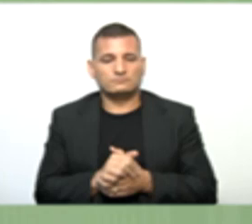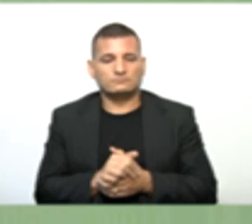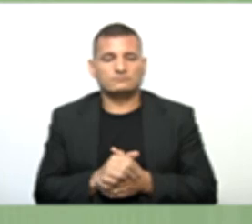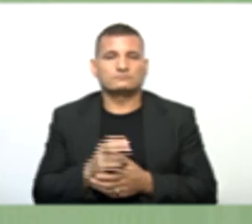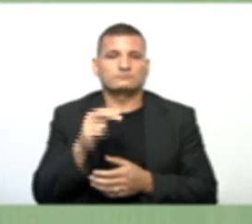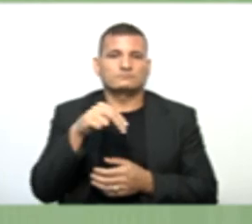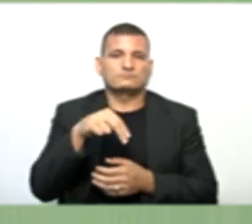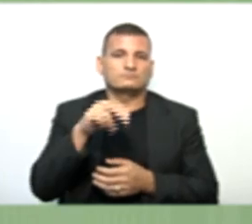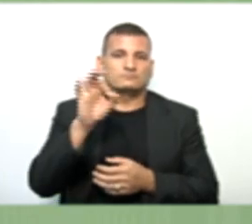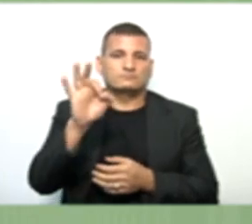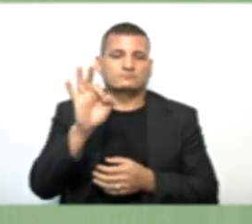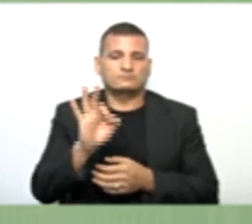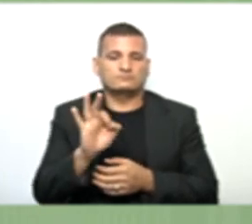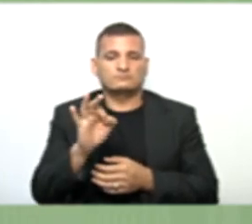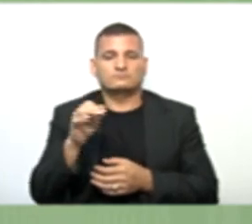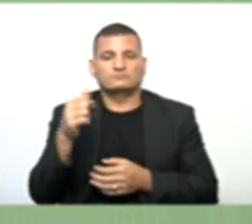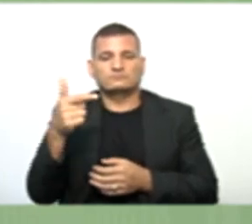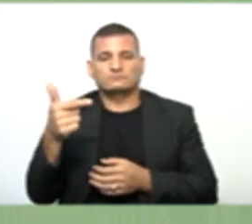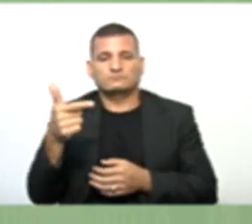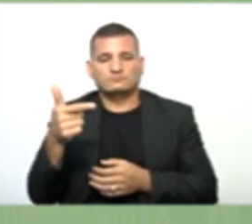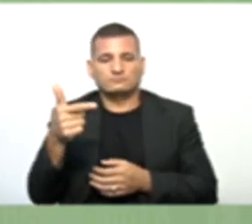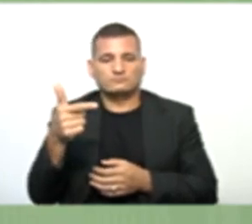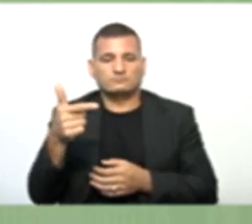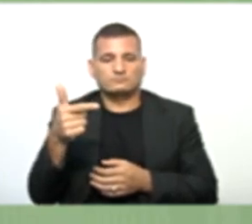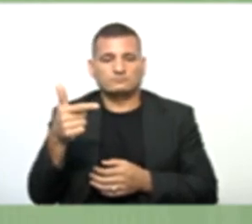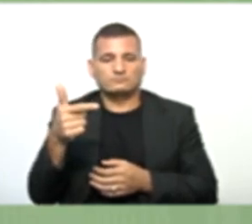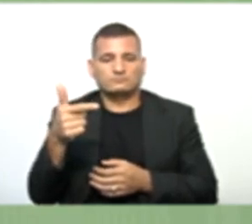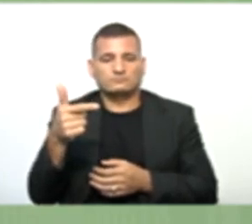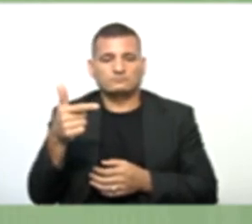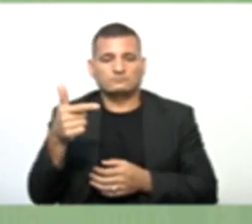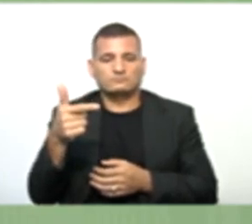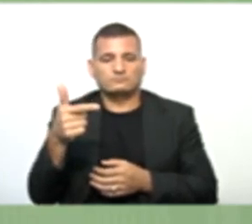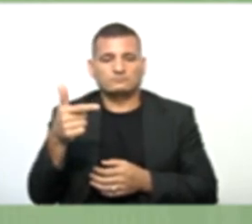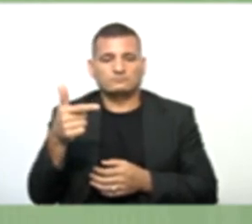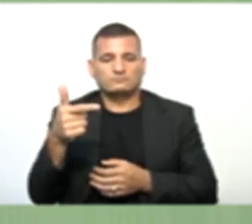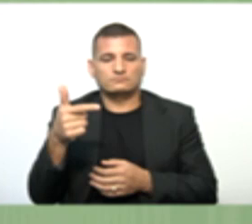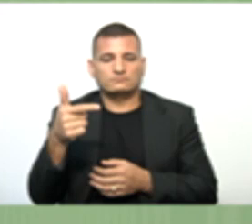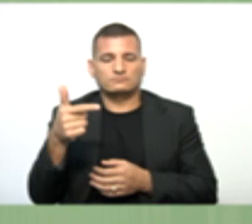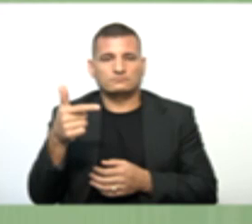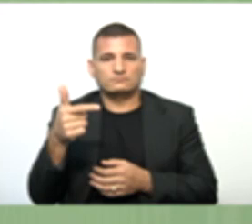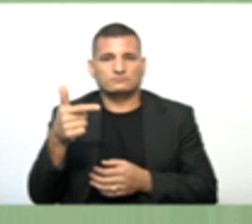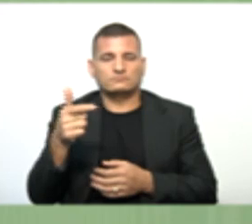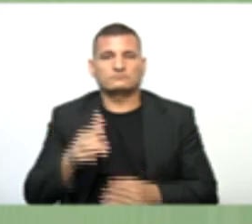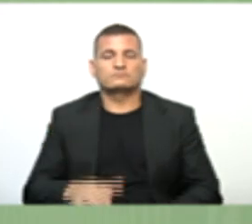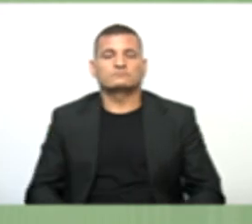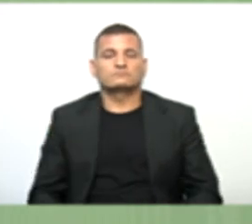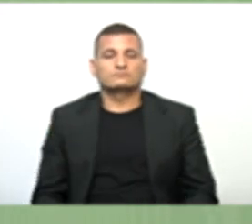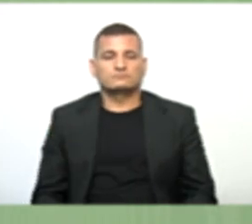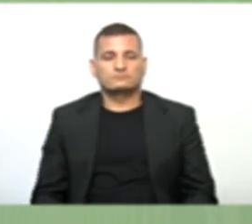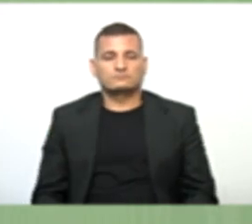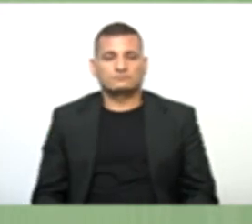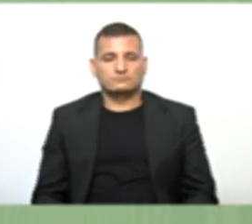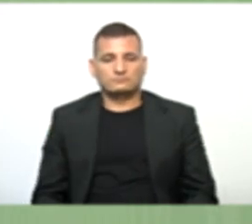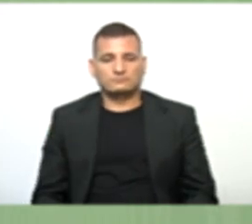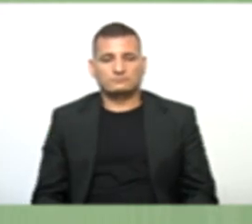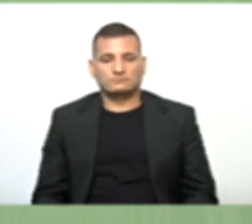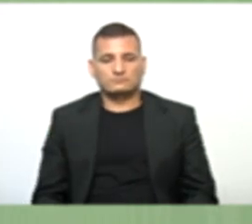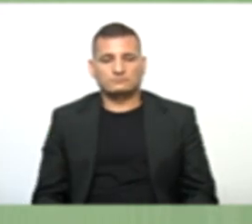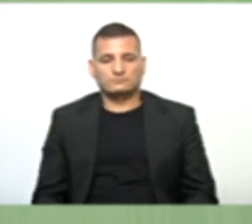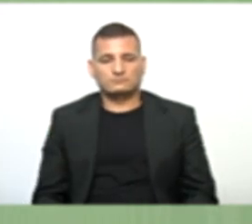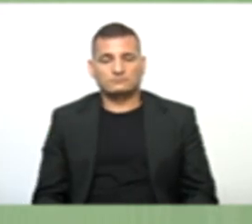Porcento 2, ó. O resto da divisão desse número vai ser dado por essa expressão aritmética aqui. Se ele